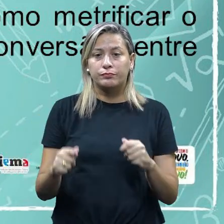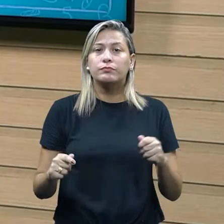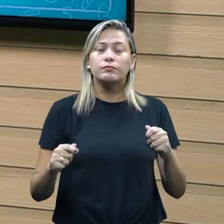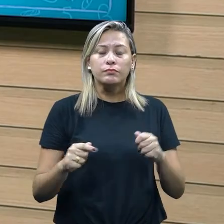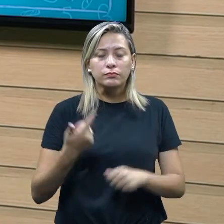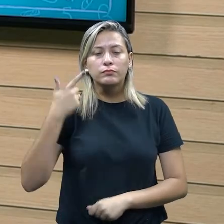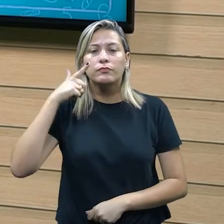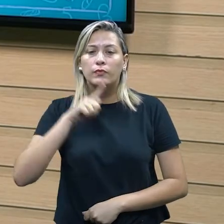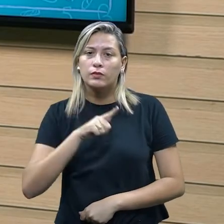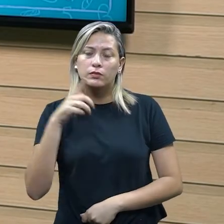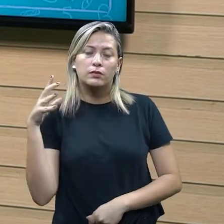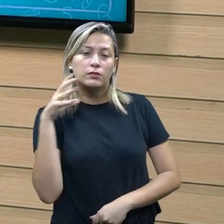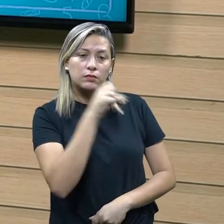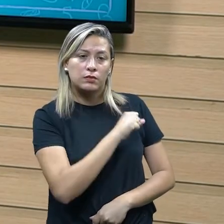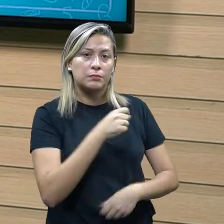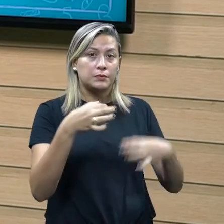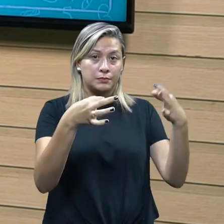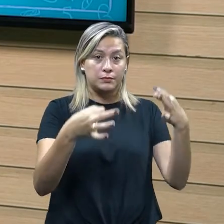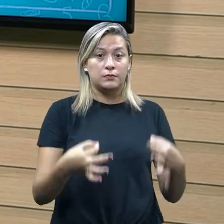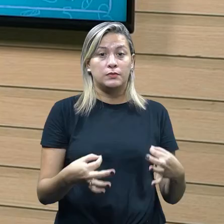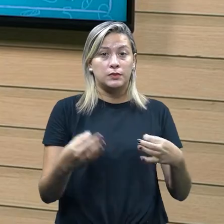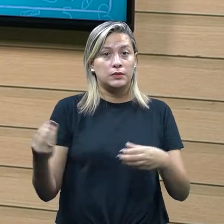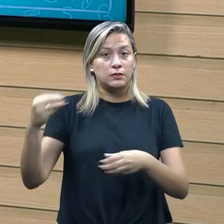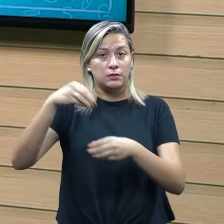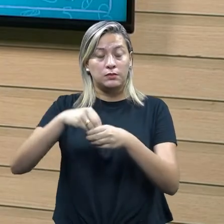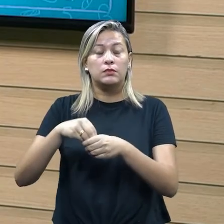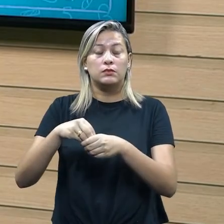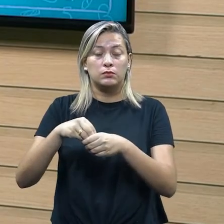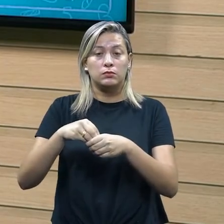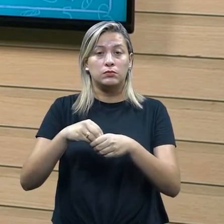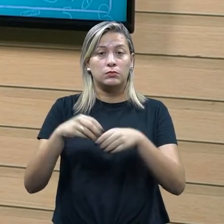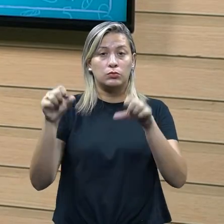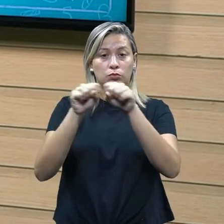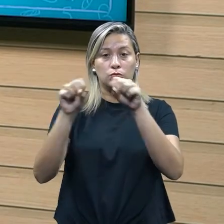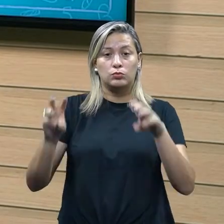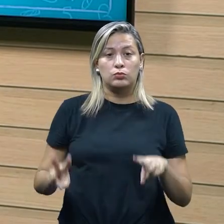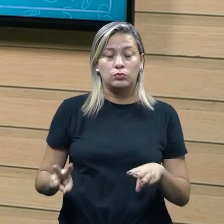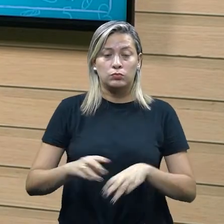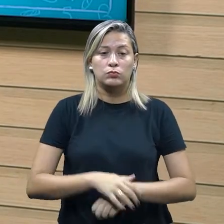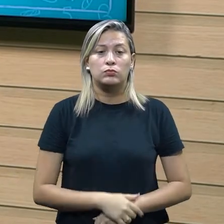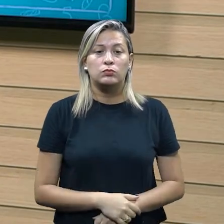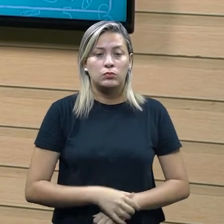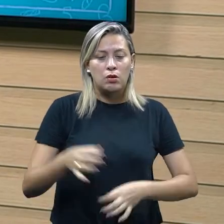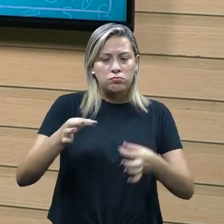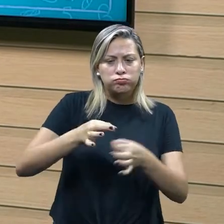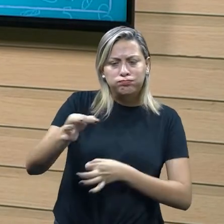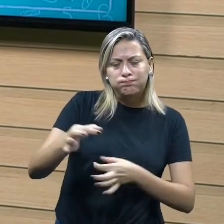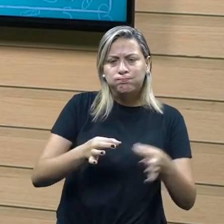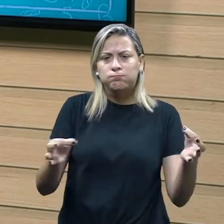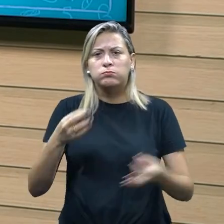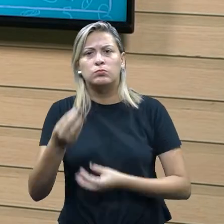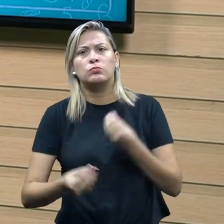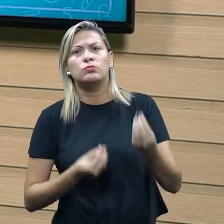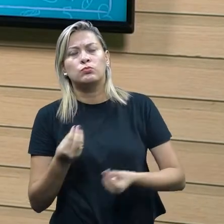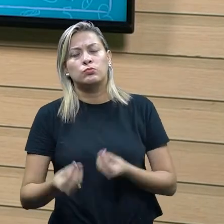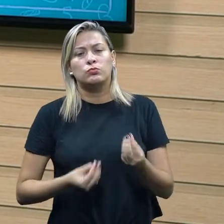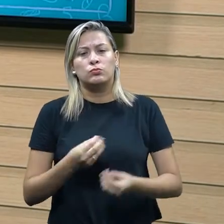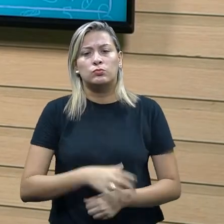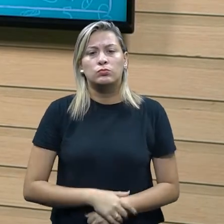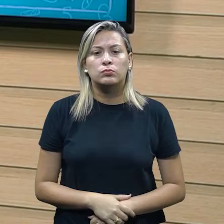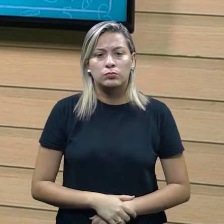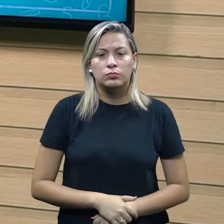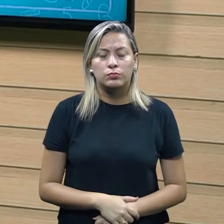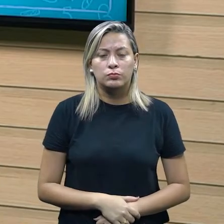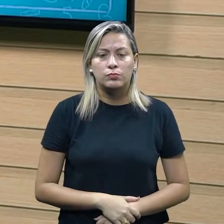isso de maneira rápida e precisa dentro desses softwares. Você consegue metrificar, quer fazer as medições, né? Você consegue